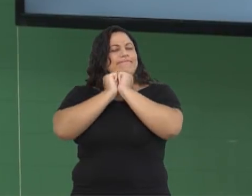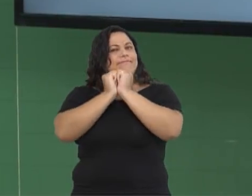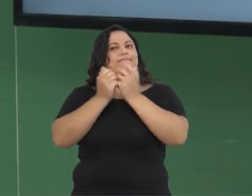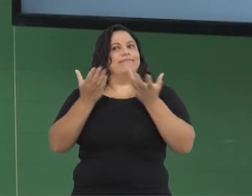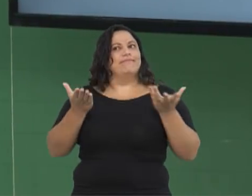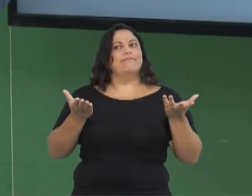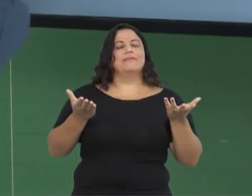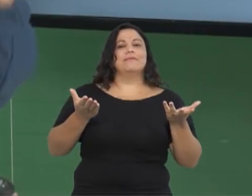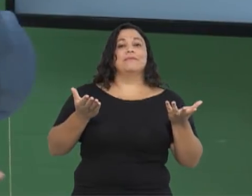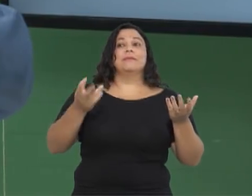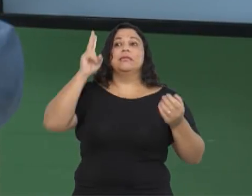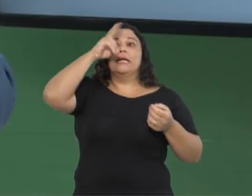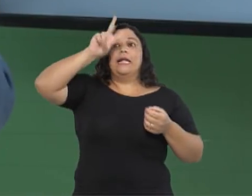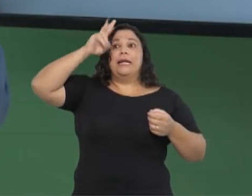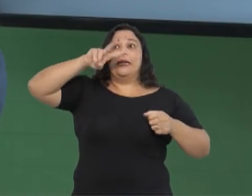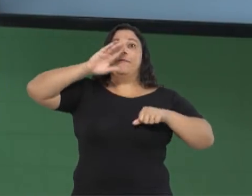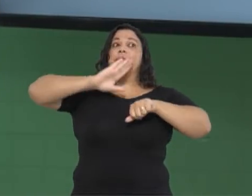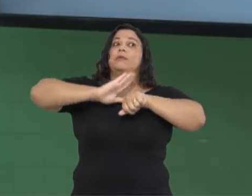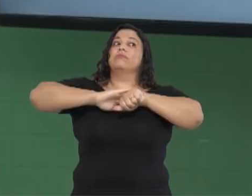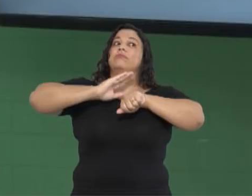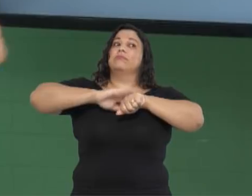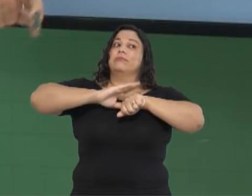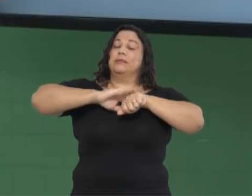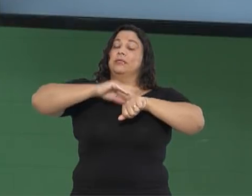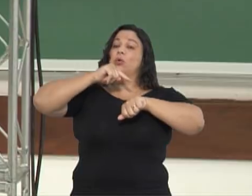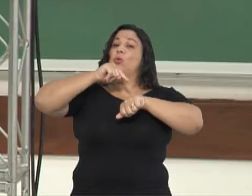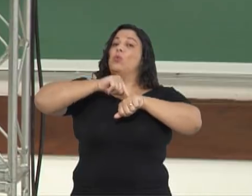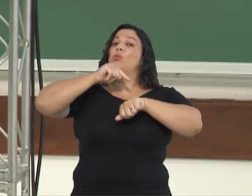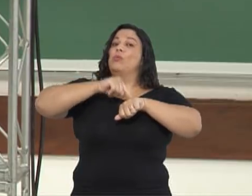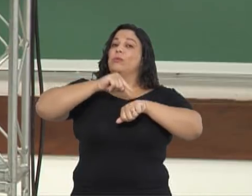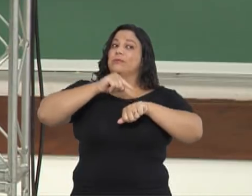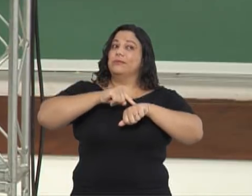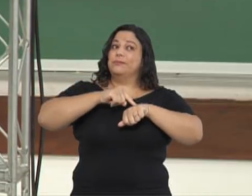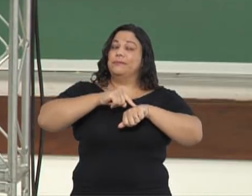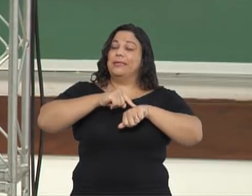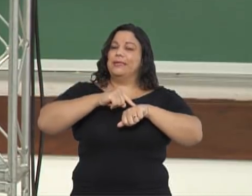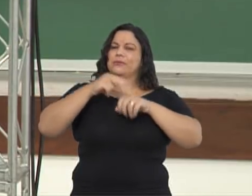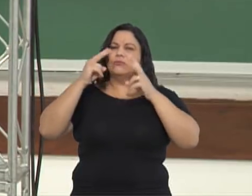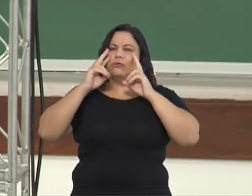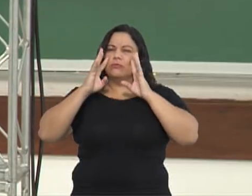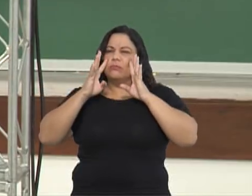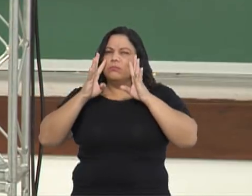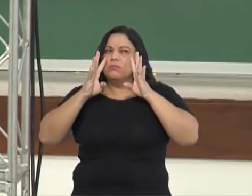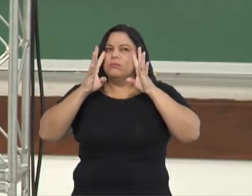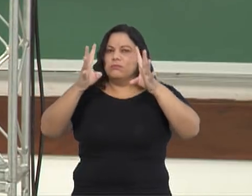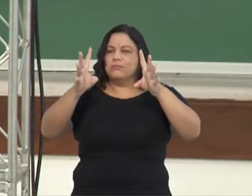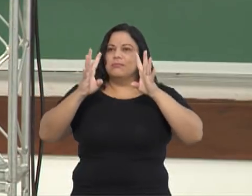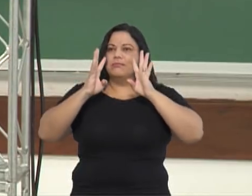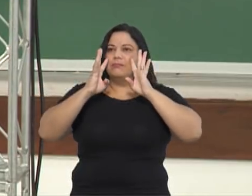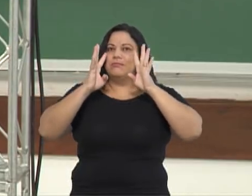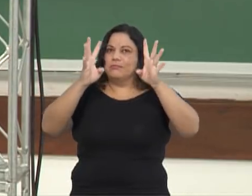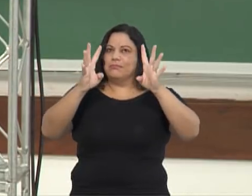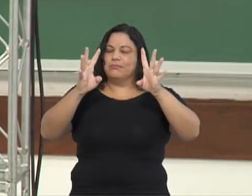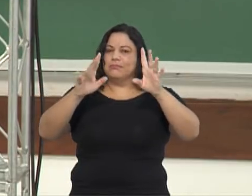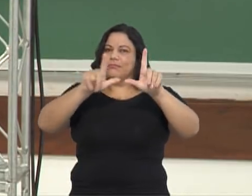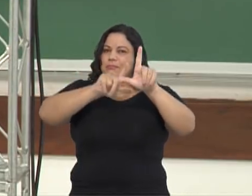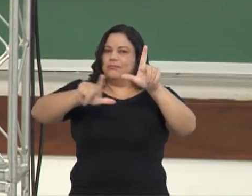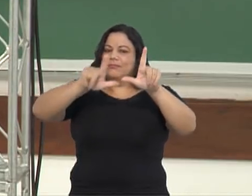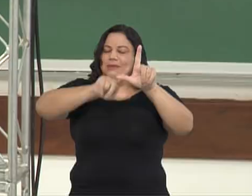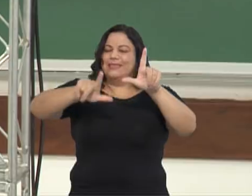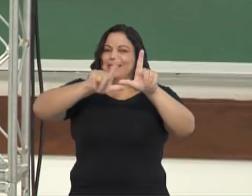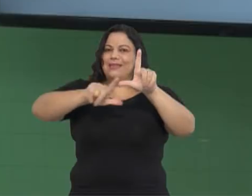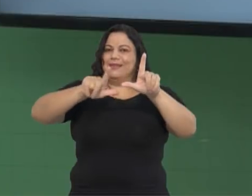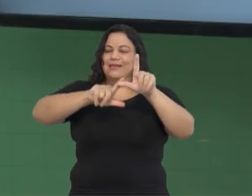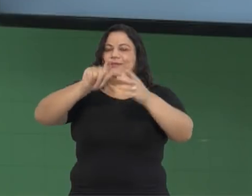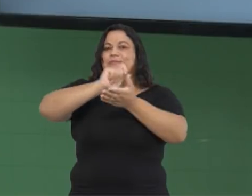Lembrando que esse é o momento de writing, então a gente vai ter que prestar atenção ali nas letrinhas na hora de escrever